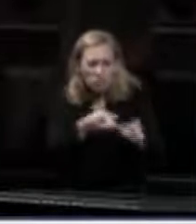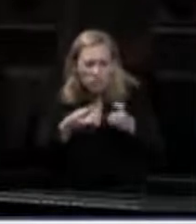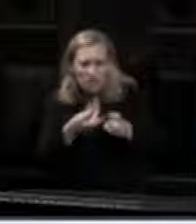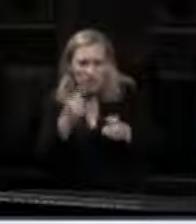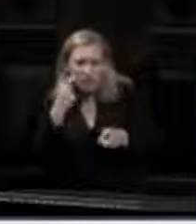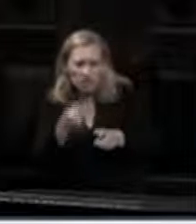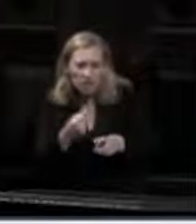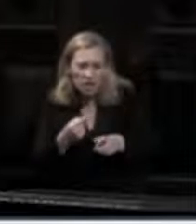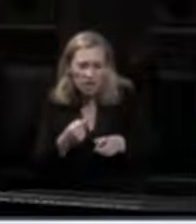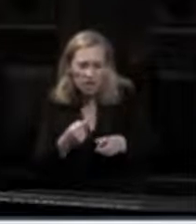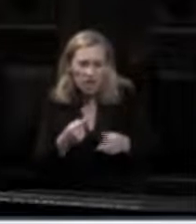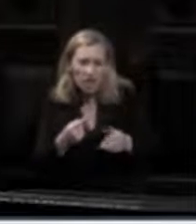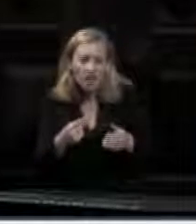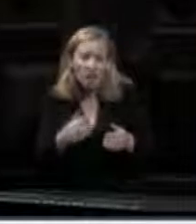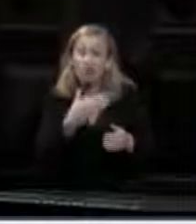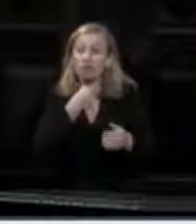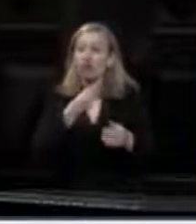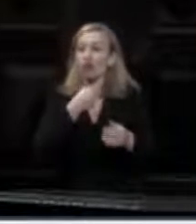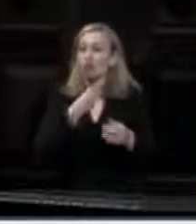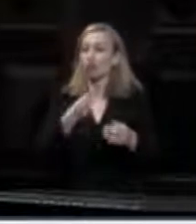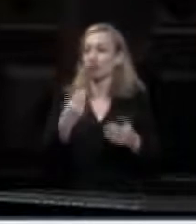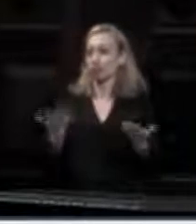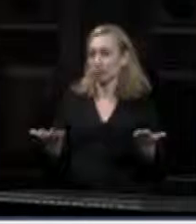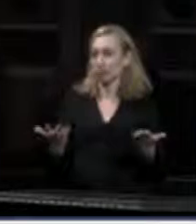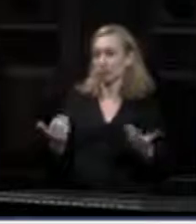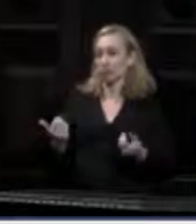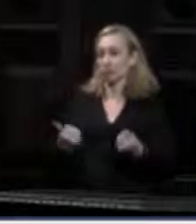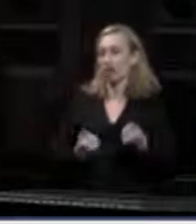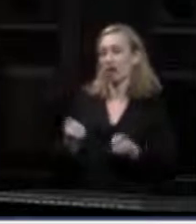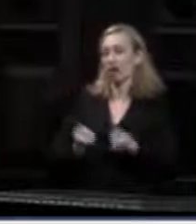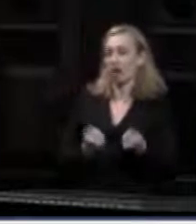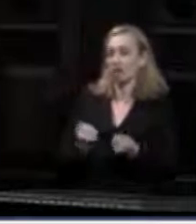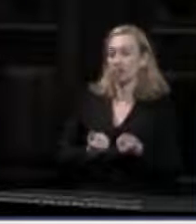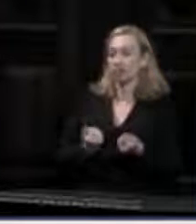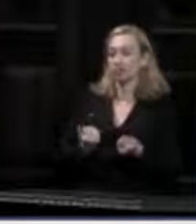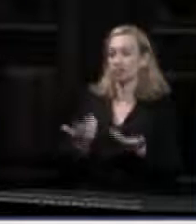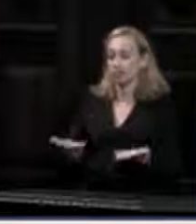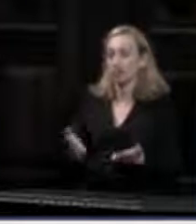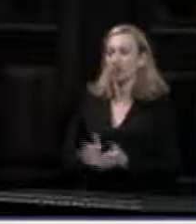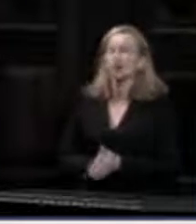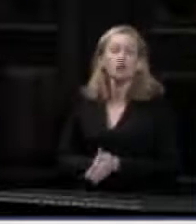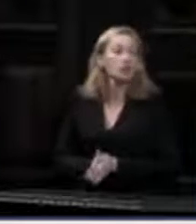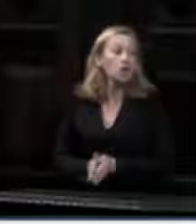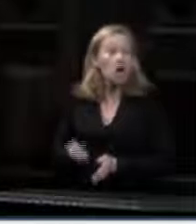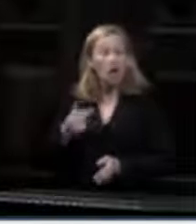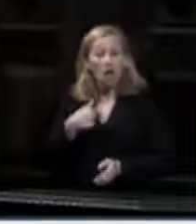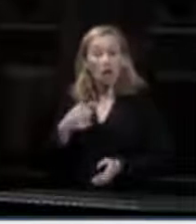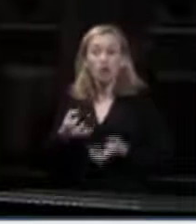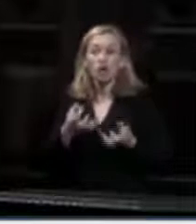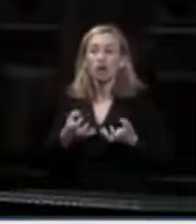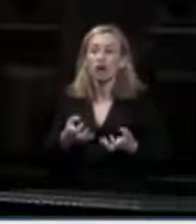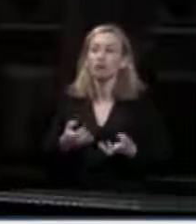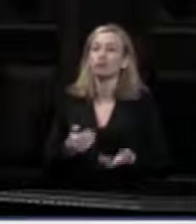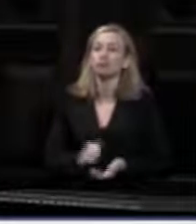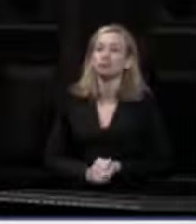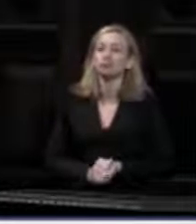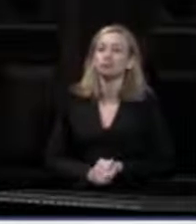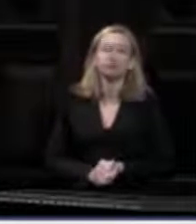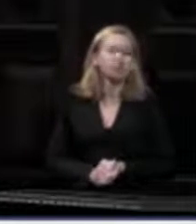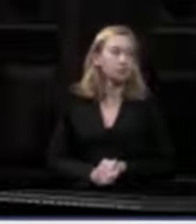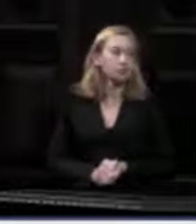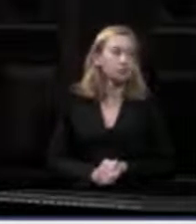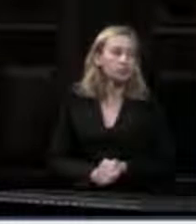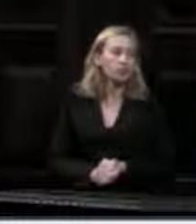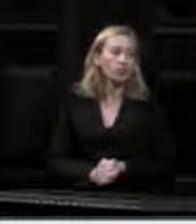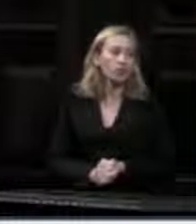de ser legalizado. Já que o decreto agora cria essa oportunidade, eu não quero aqui fazer nenhum